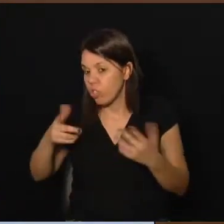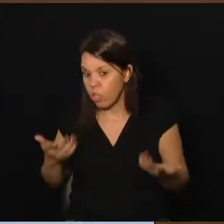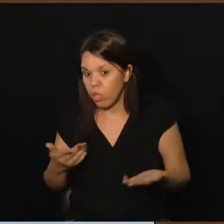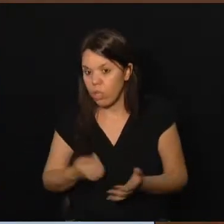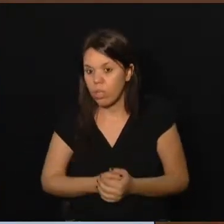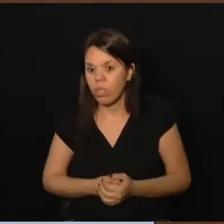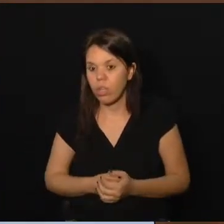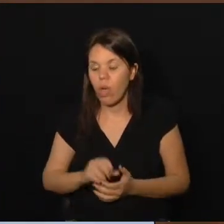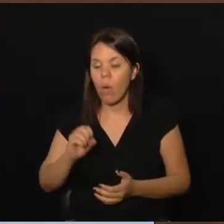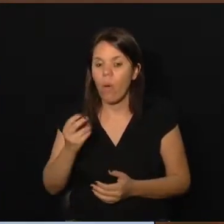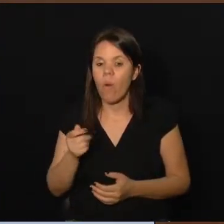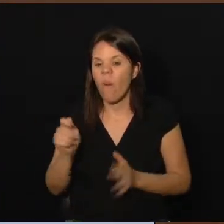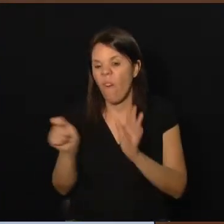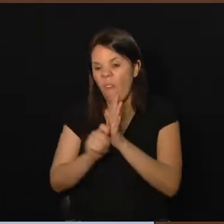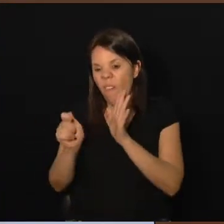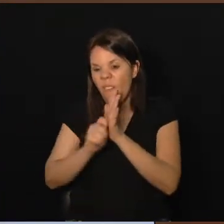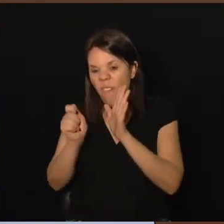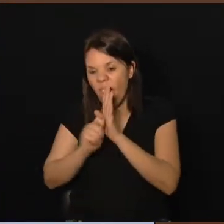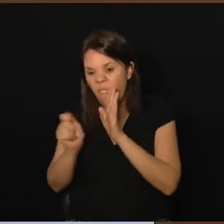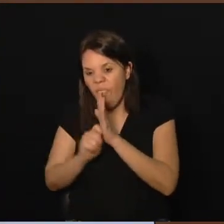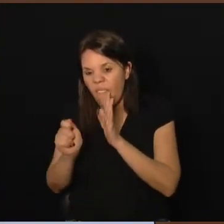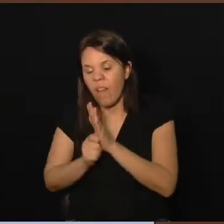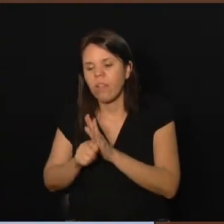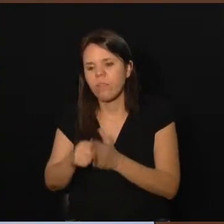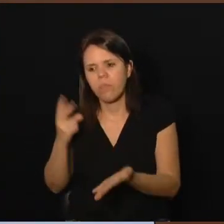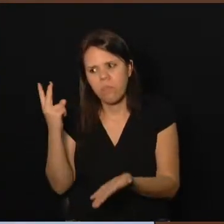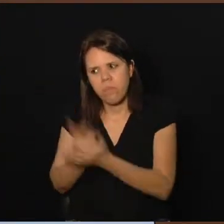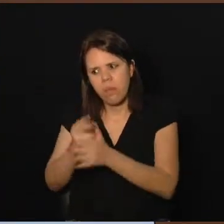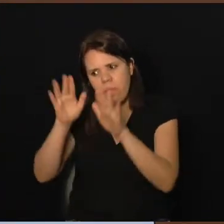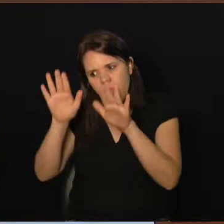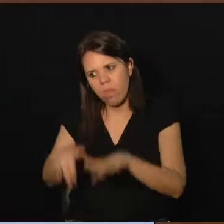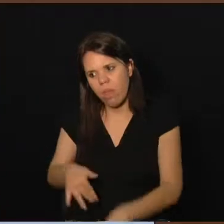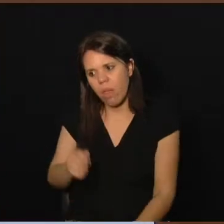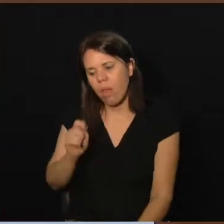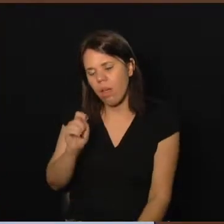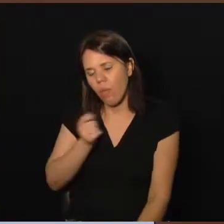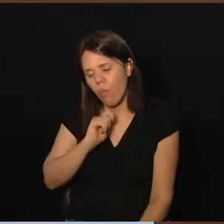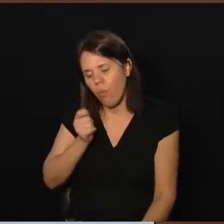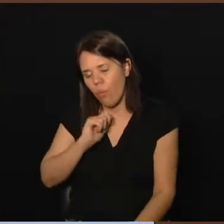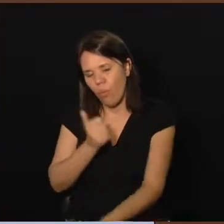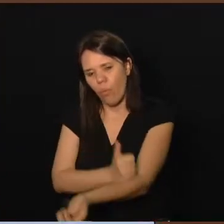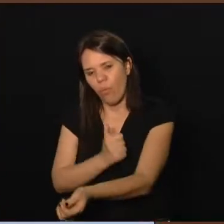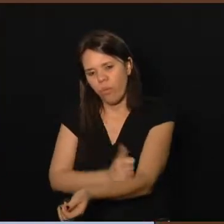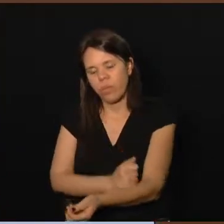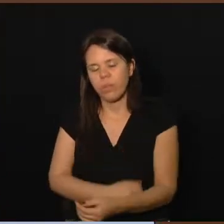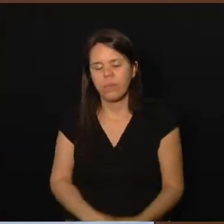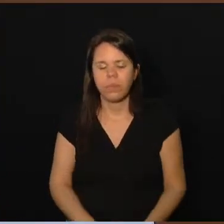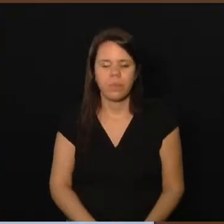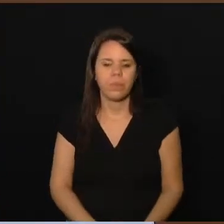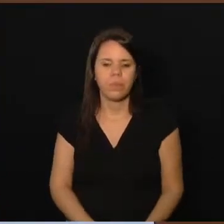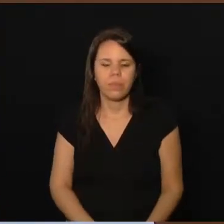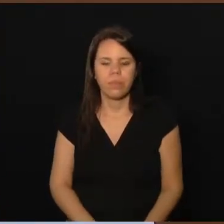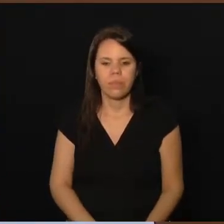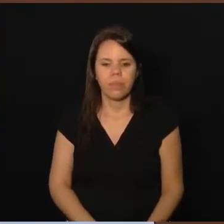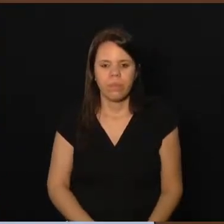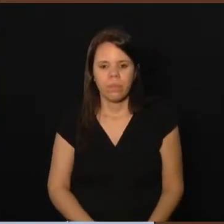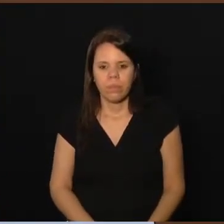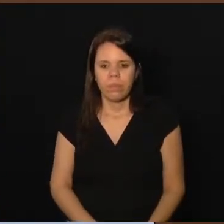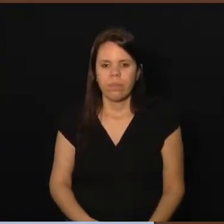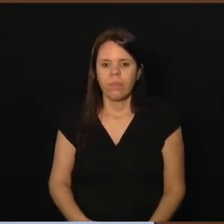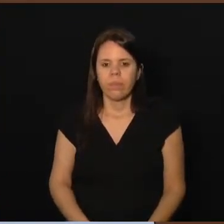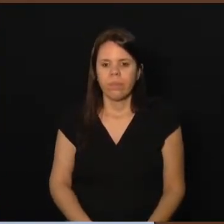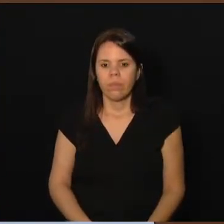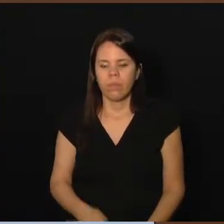o traficante. É o traficante para manter o vício. Para sustentar o vício. Ele pega 14 pinos